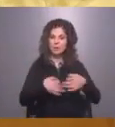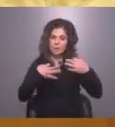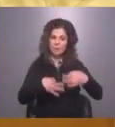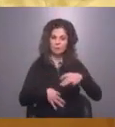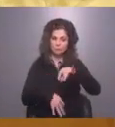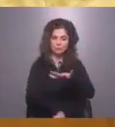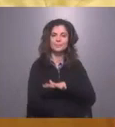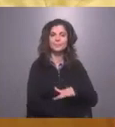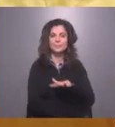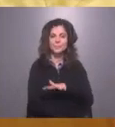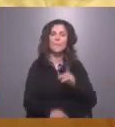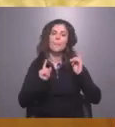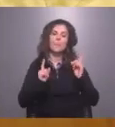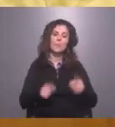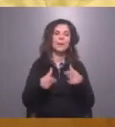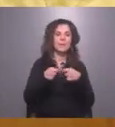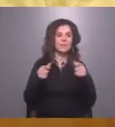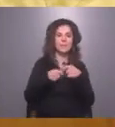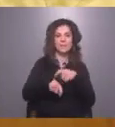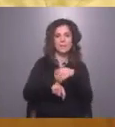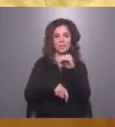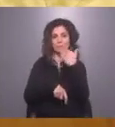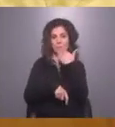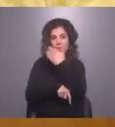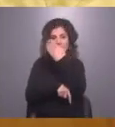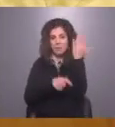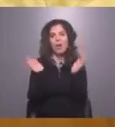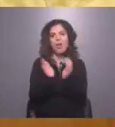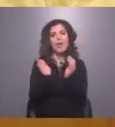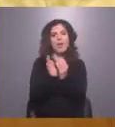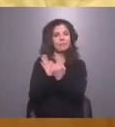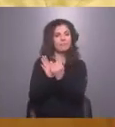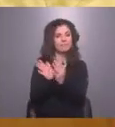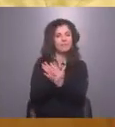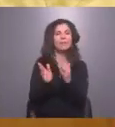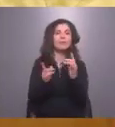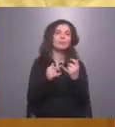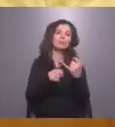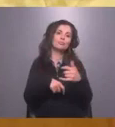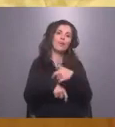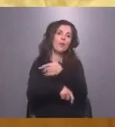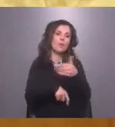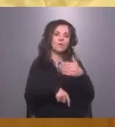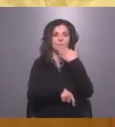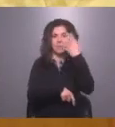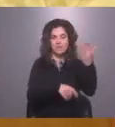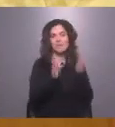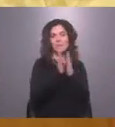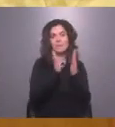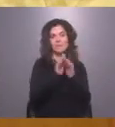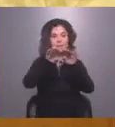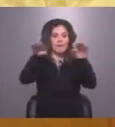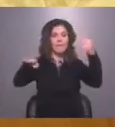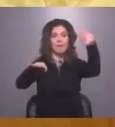lugar. Inicia com o Rosário às 10 horas na Capelinha das Aparições e a Missa às 11 horas no altar